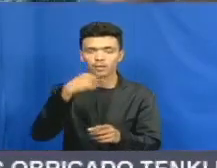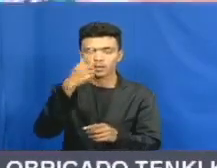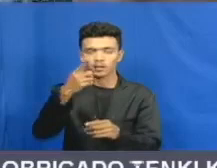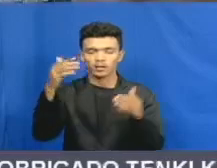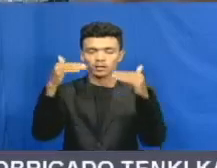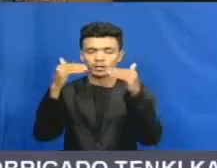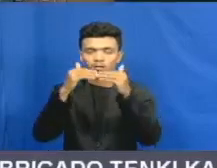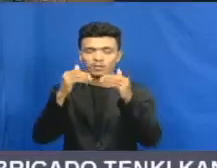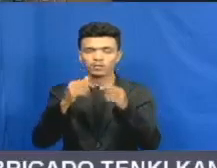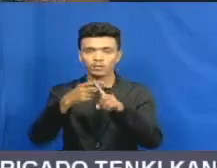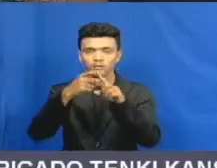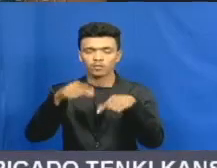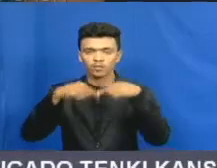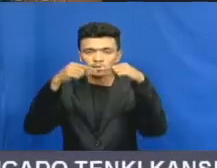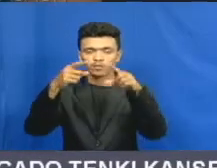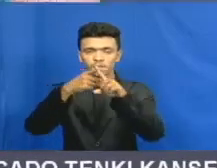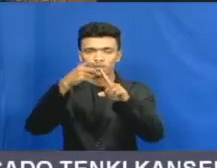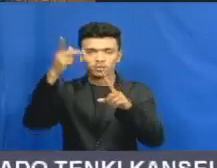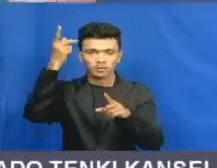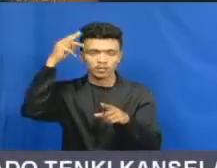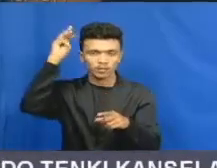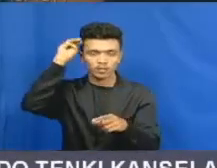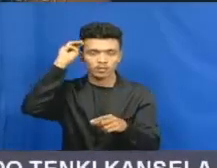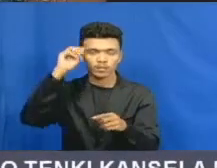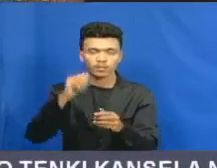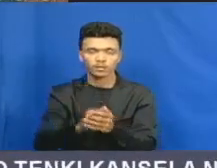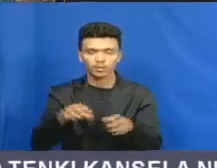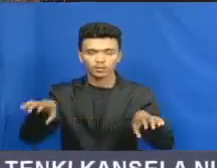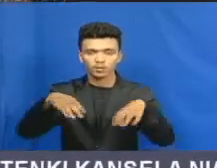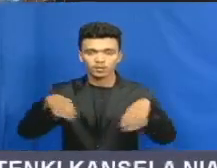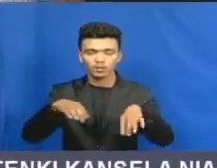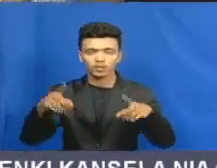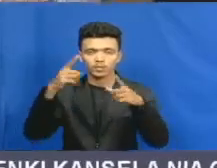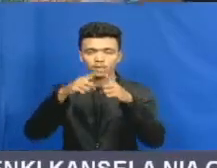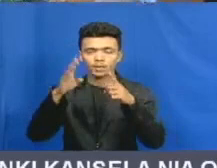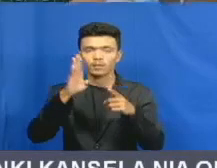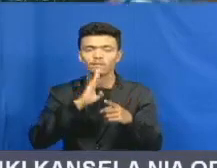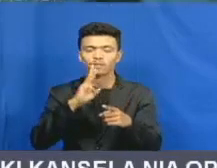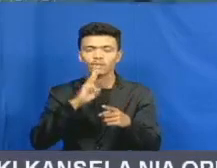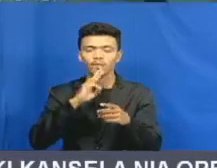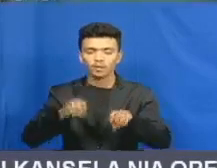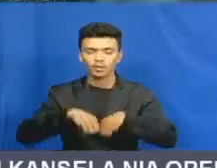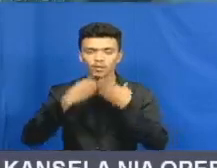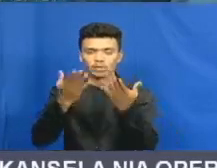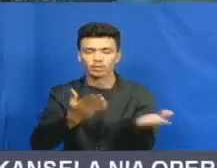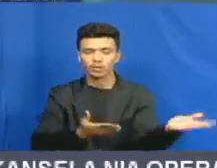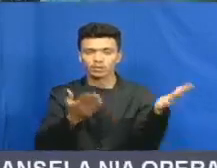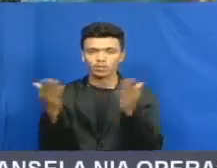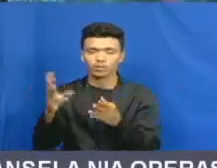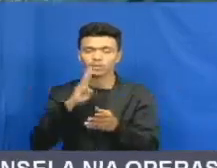ne sim orientação dos chefe governo, ou de garantia serviço, ba melhoramento B ou insa, atudada B to